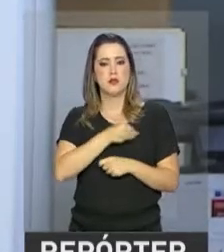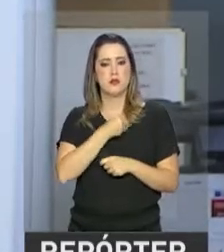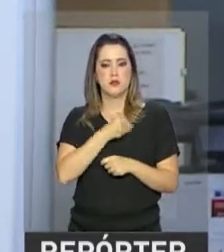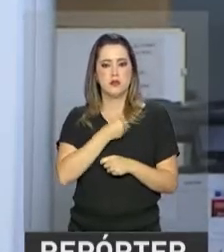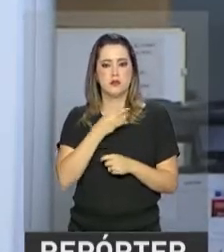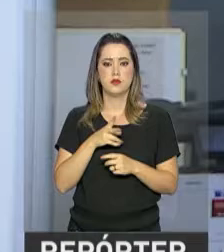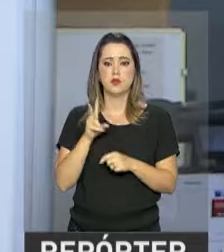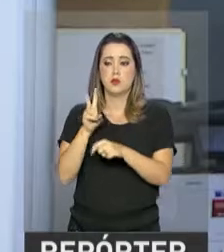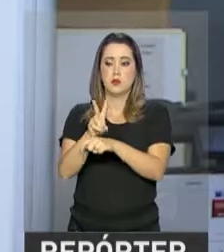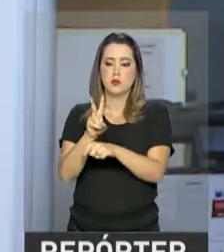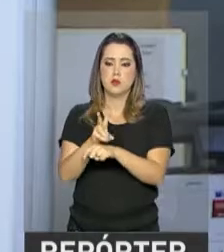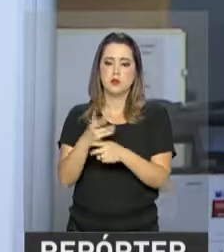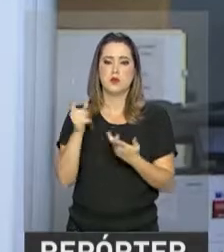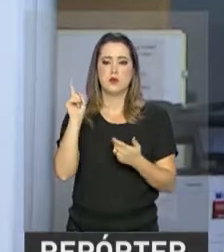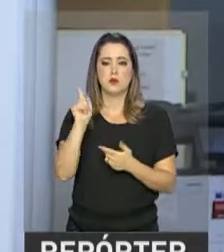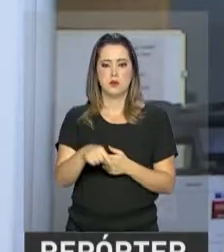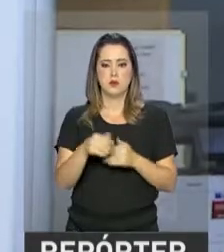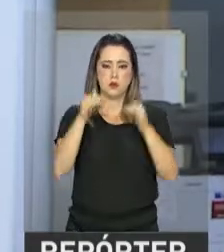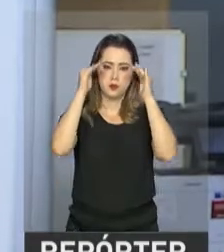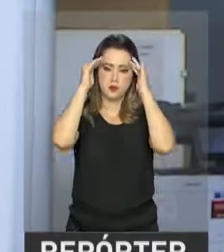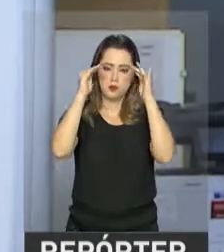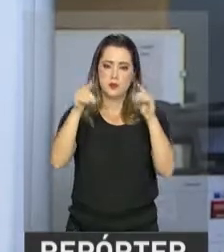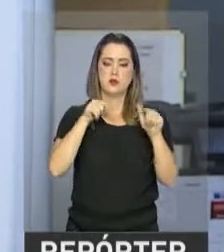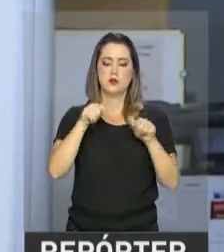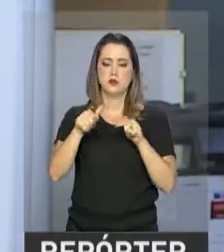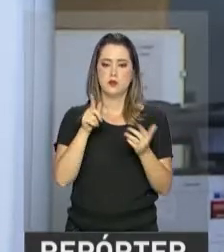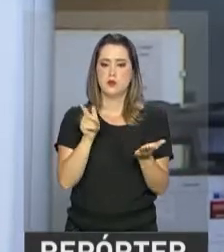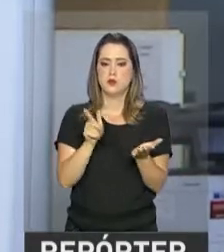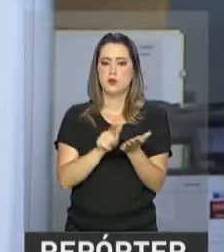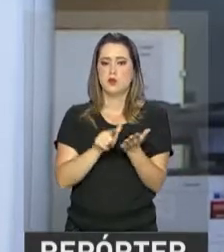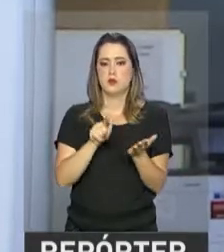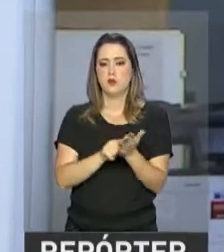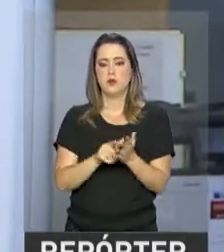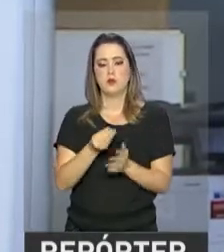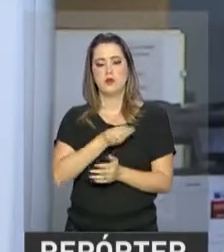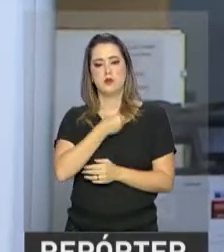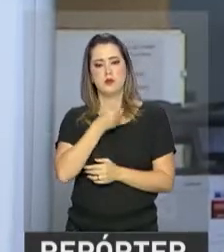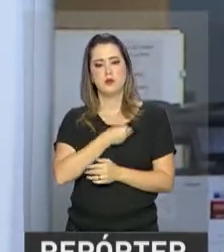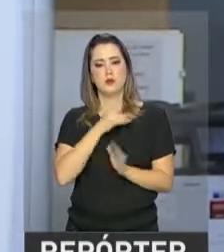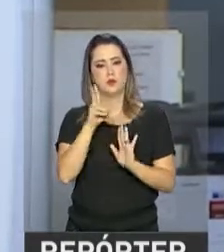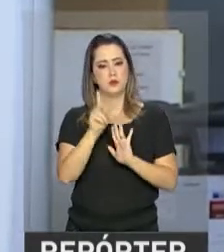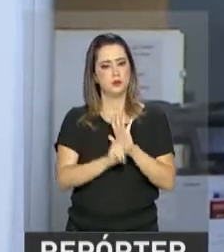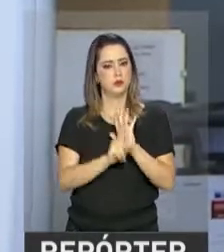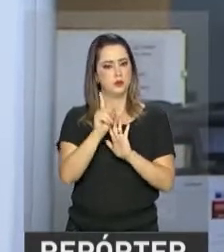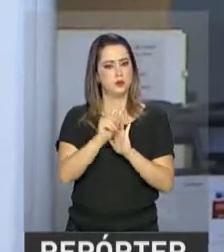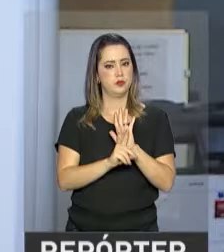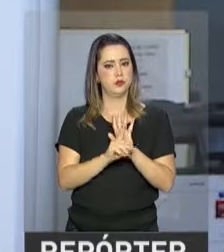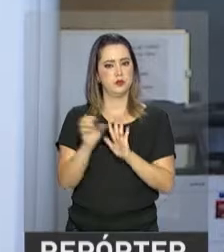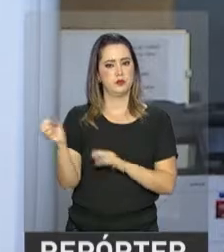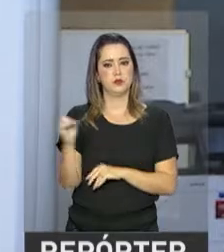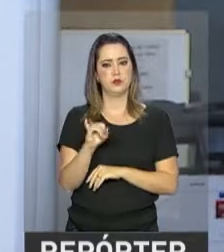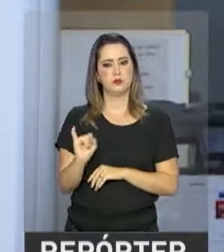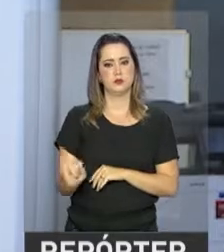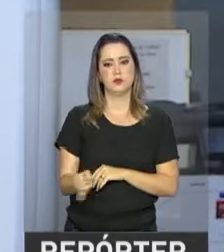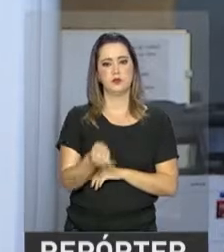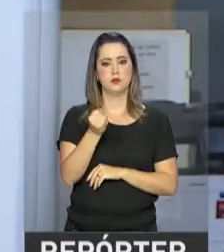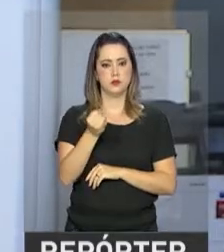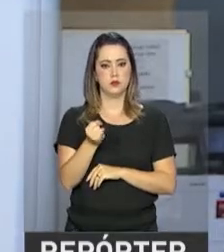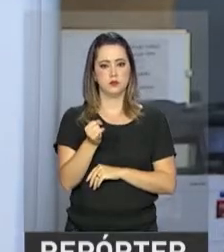acolheu eo pro vita é cumprir esse papel de manter essa pessoa viva com dignidade buscando novas oportunidades